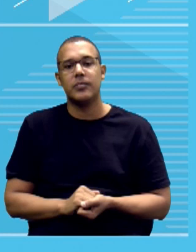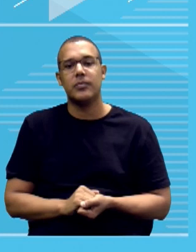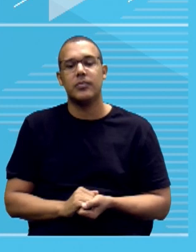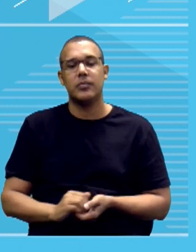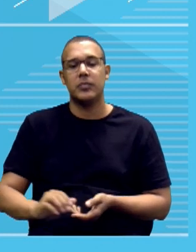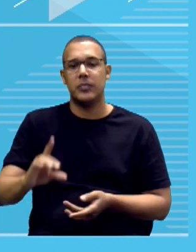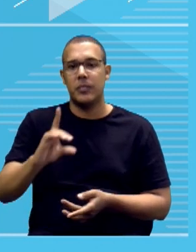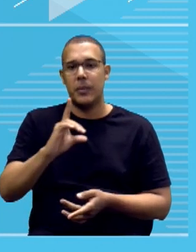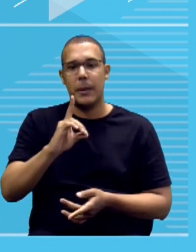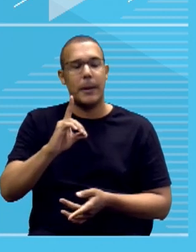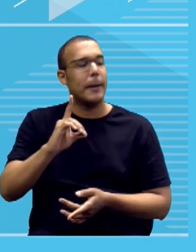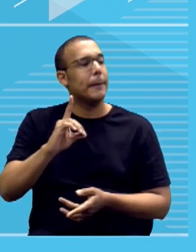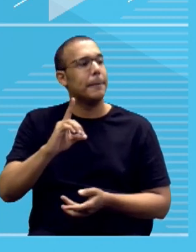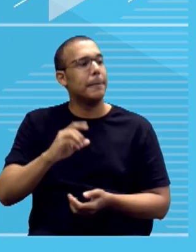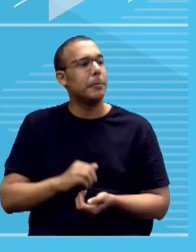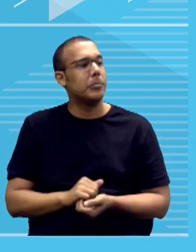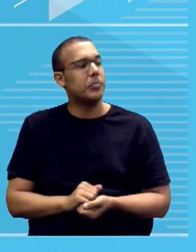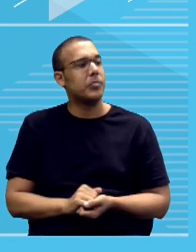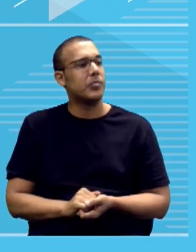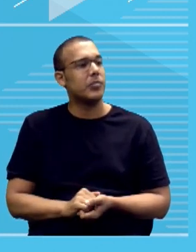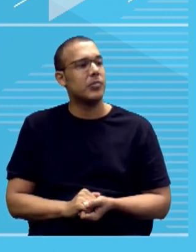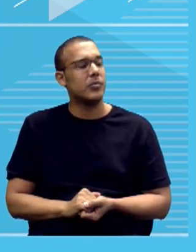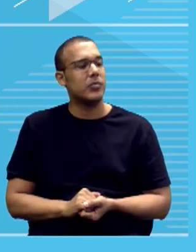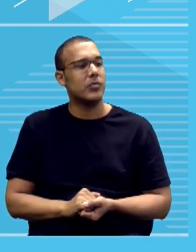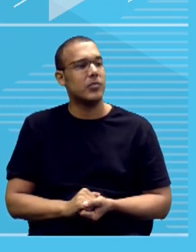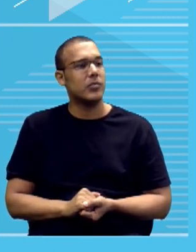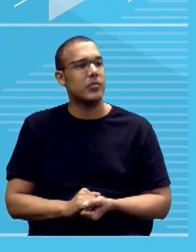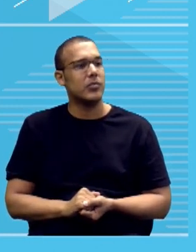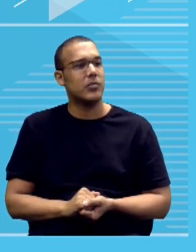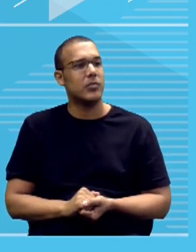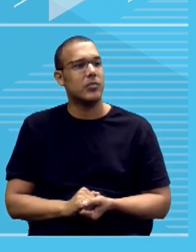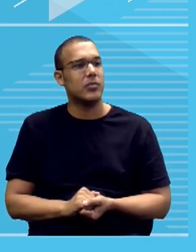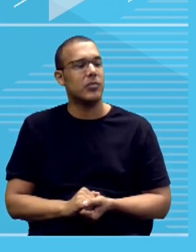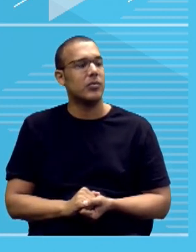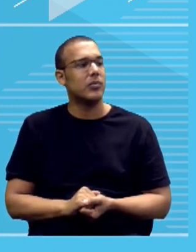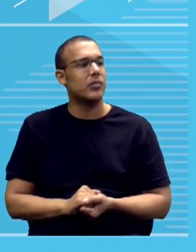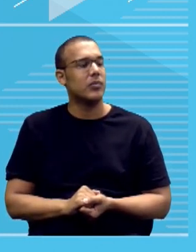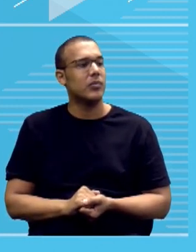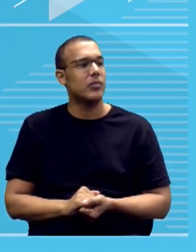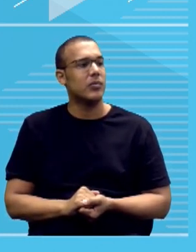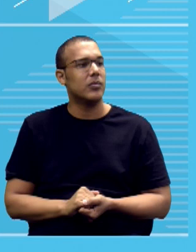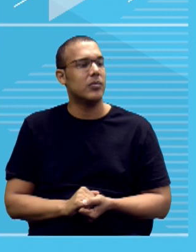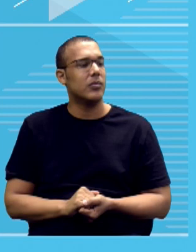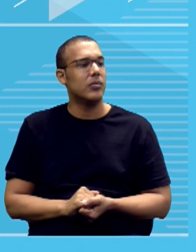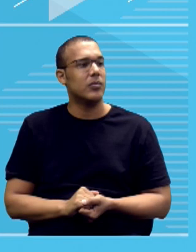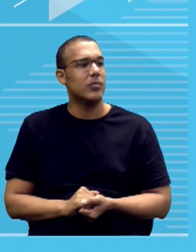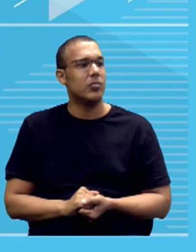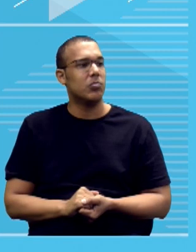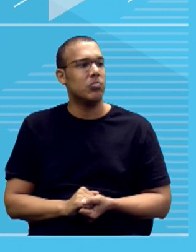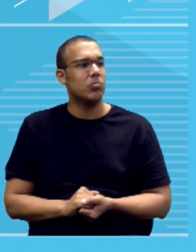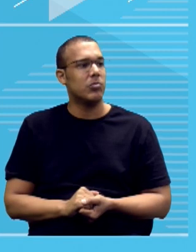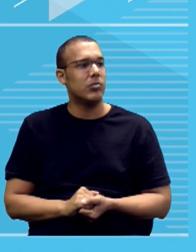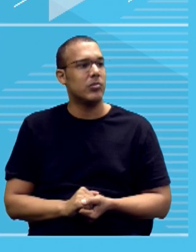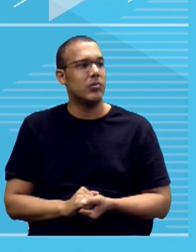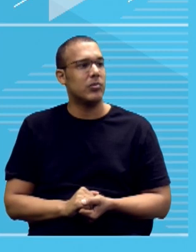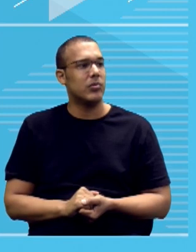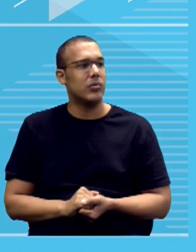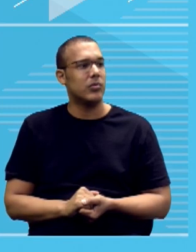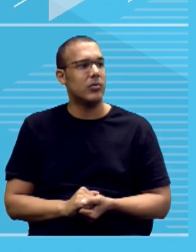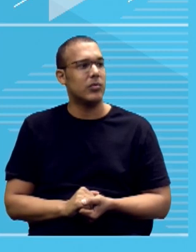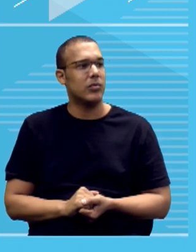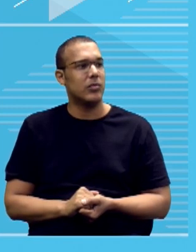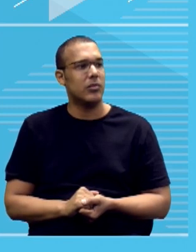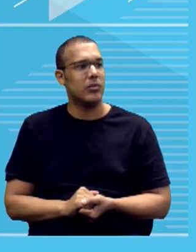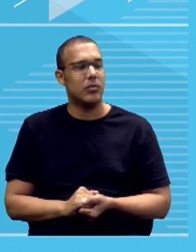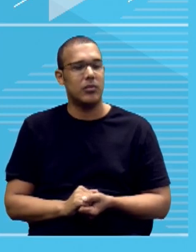D. A intensidade da corrente elétrica que atravessa é de 5,6 amperes, quando a tensão no terminal vale 12 volts.